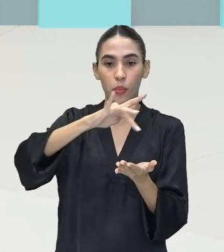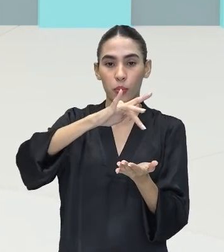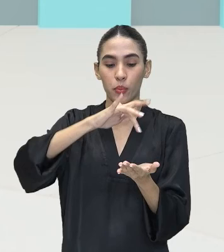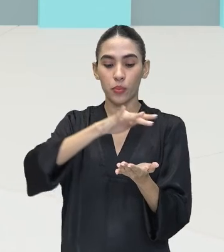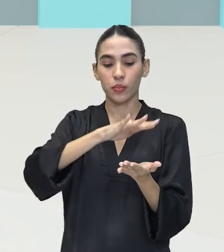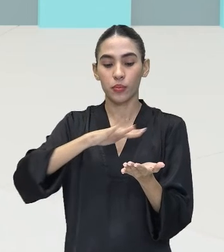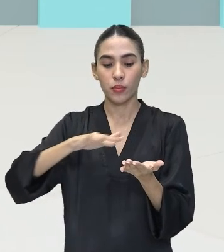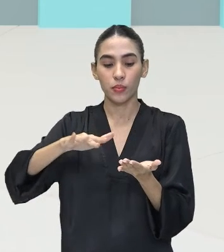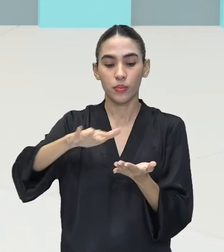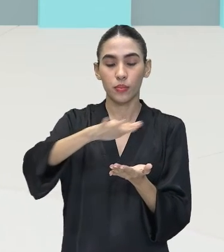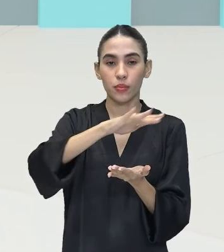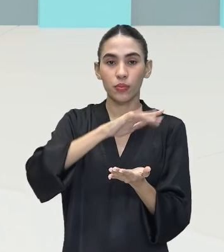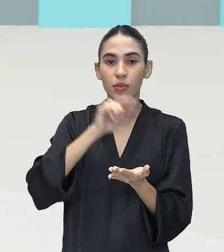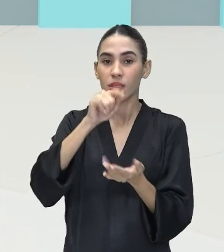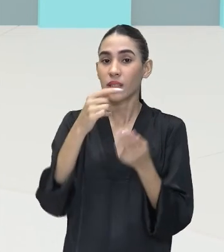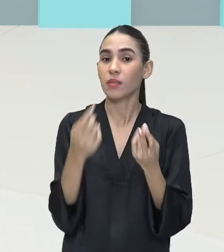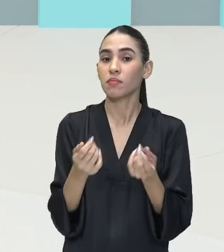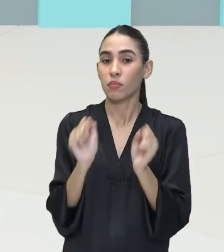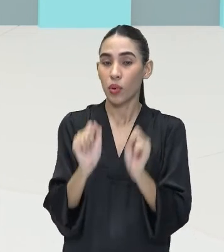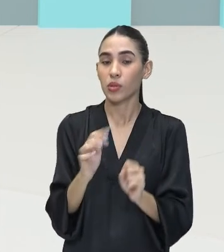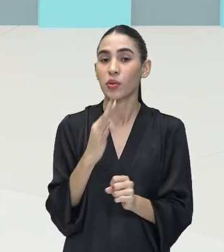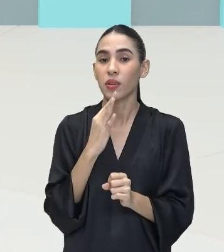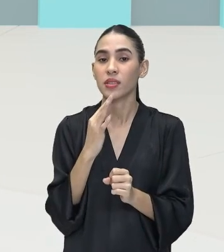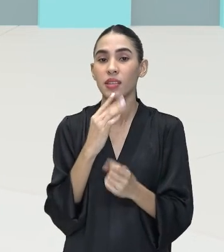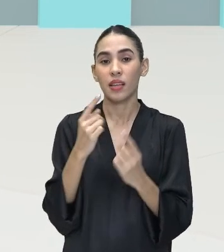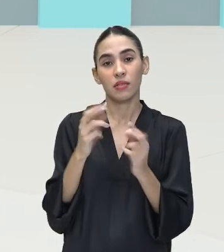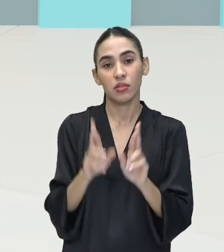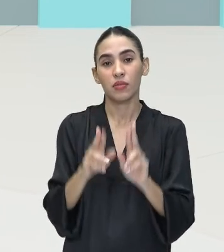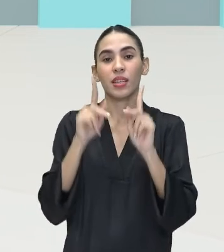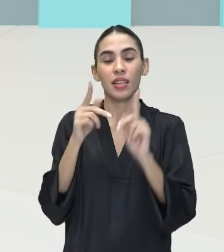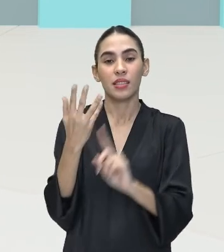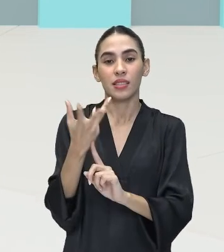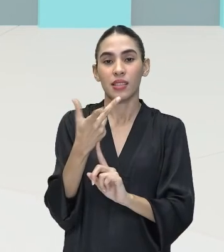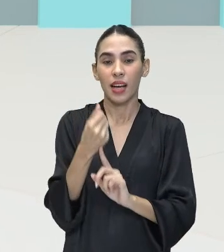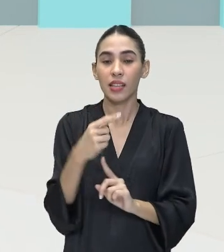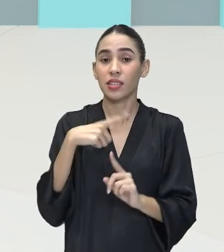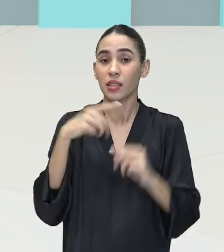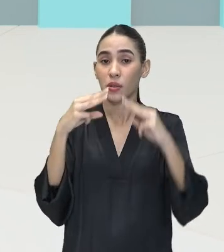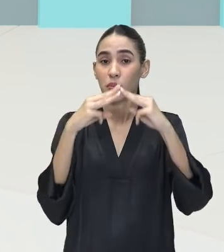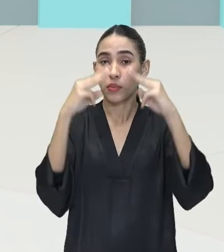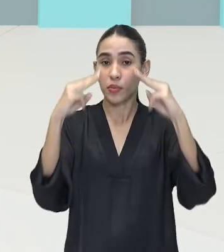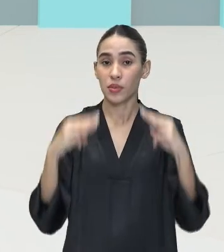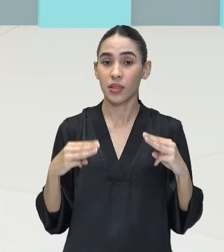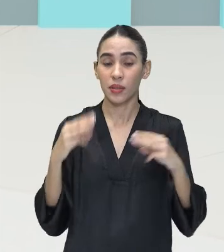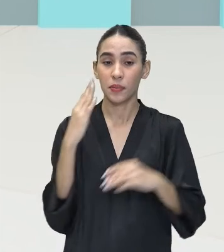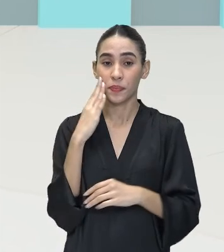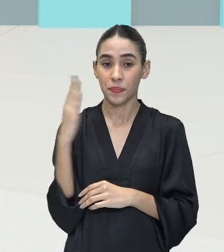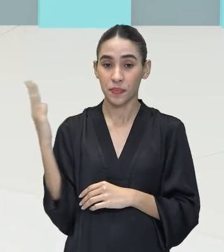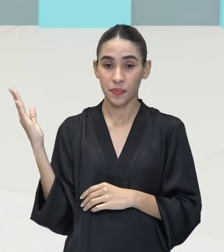conhecer diferentes artes. Aqui nós temos um museu